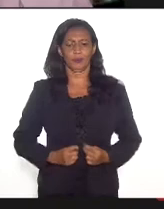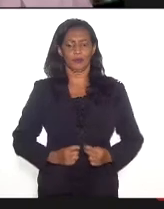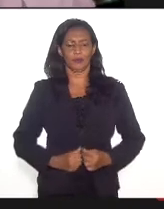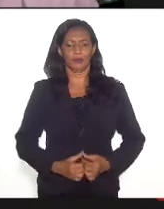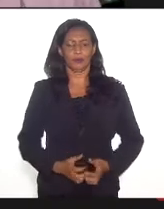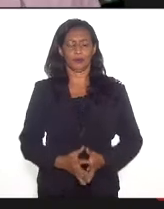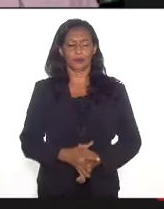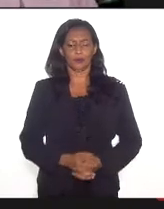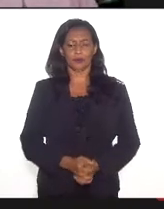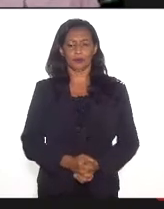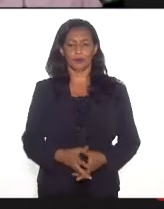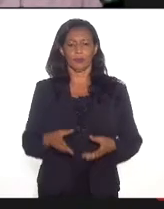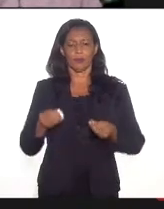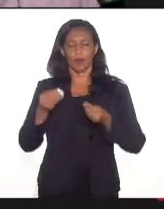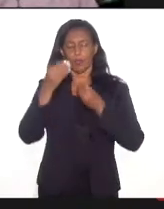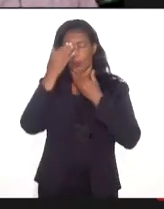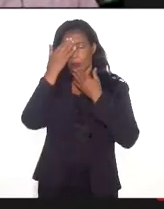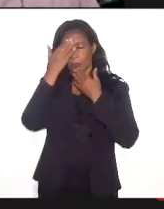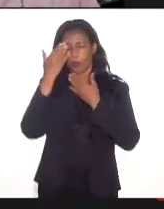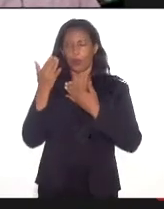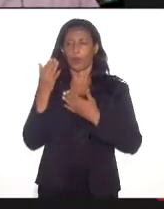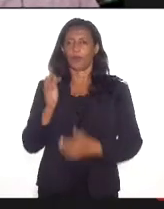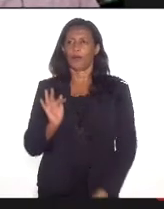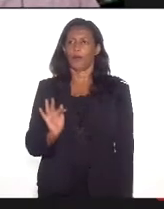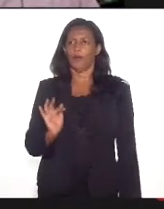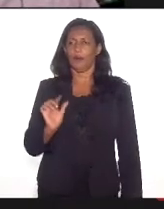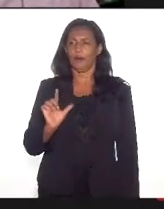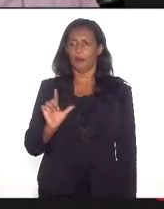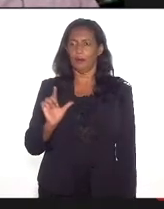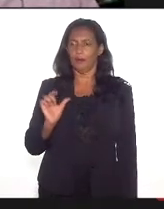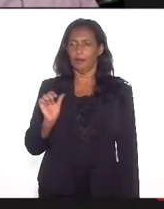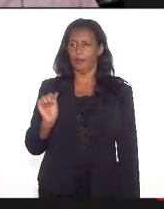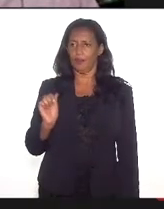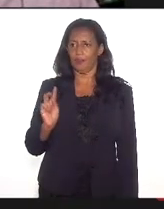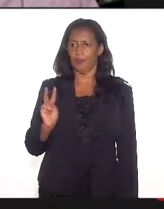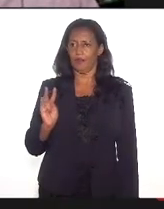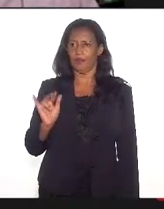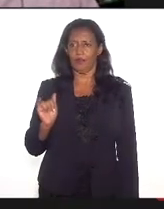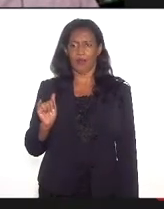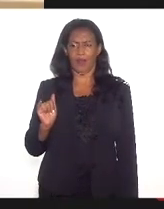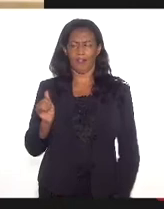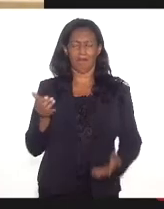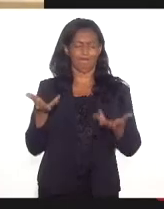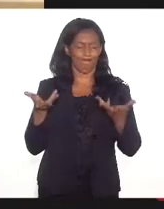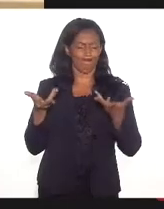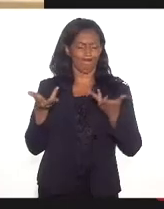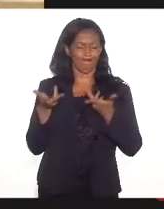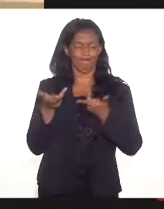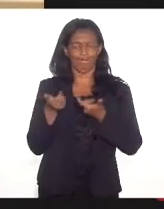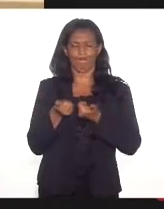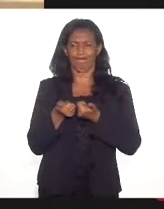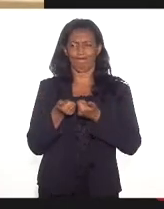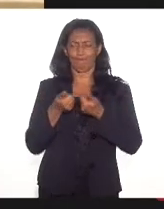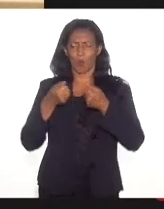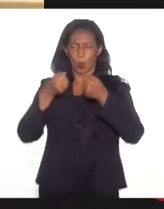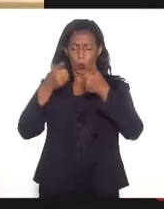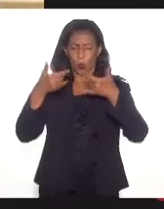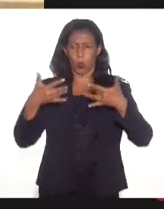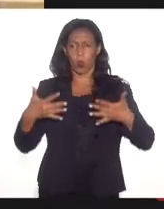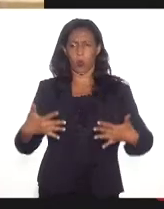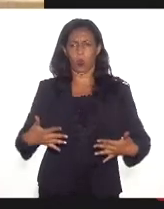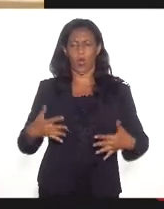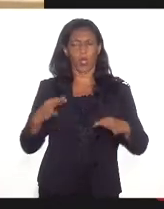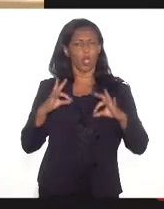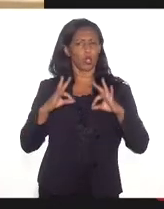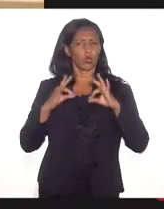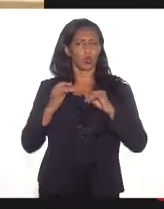Muito obrigada, Flávia Oliveira, pela excelente explanação. Todos os dados que